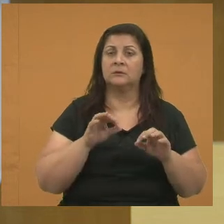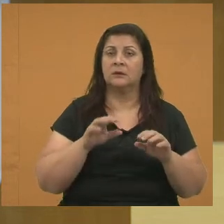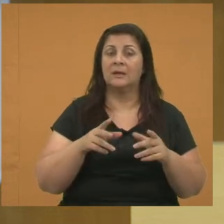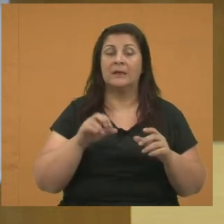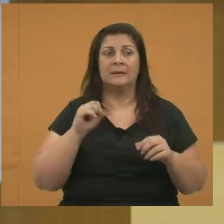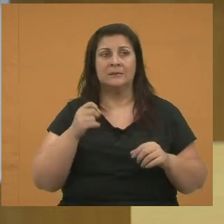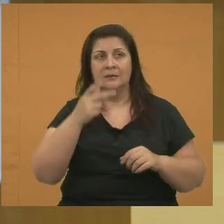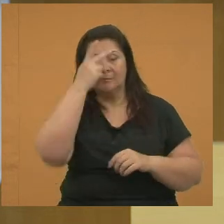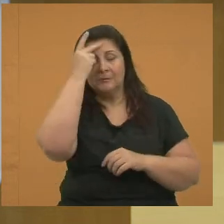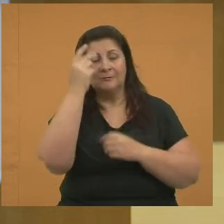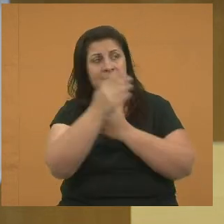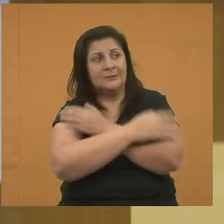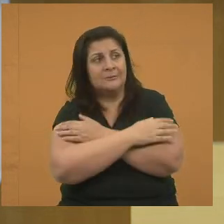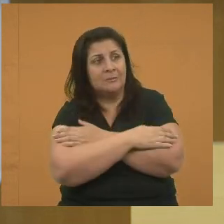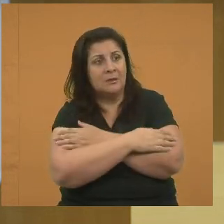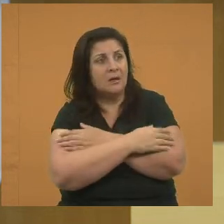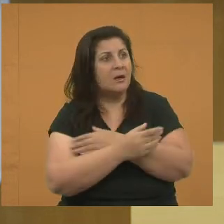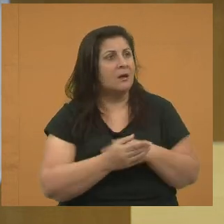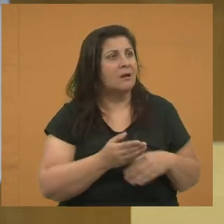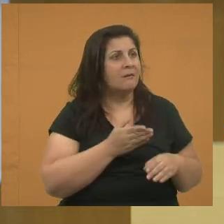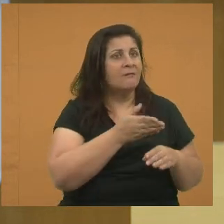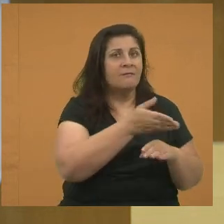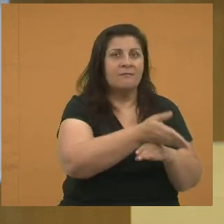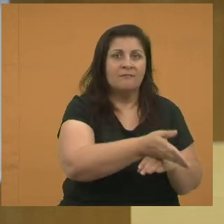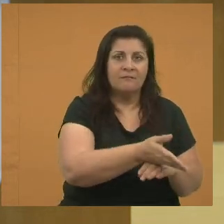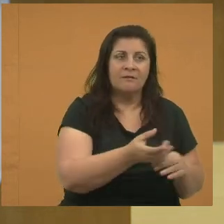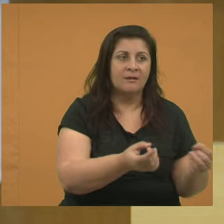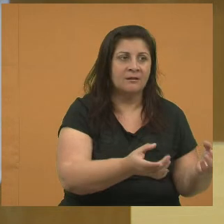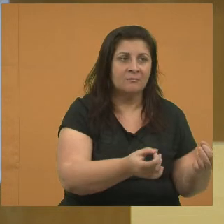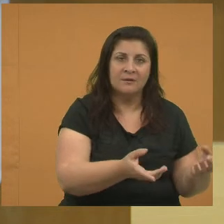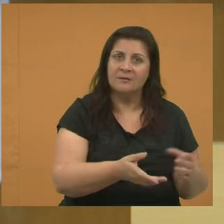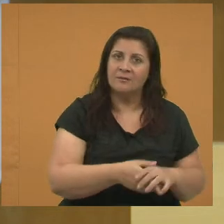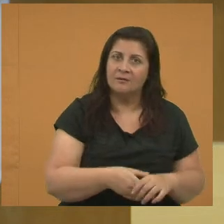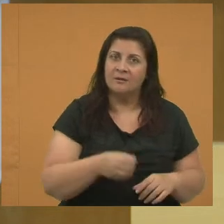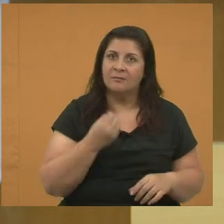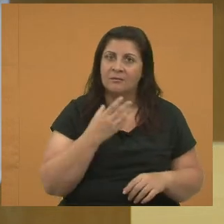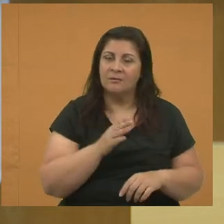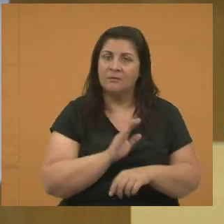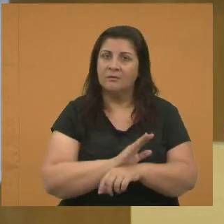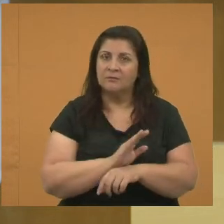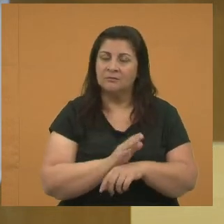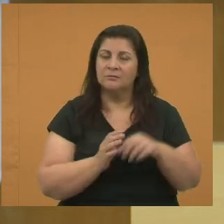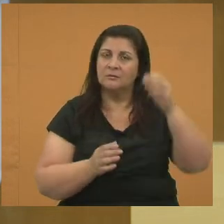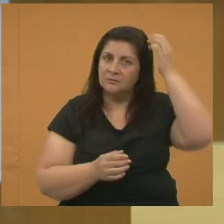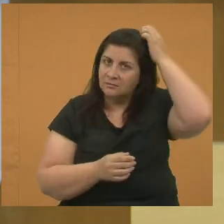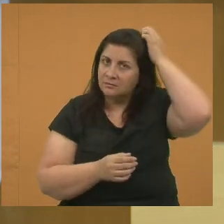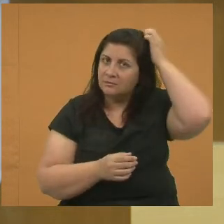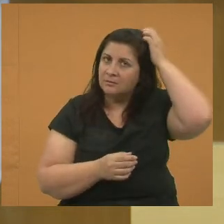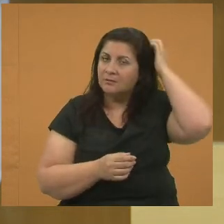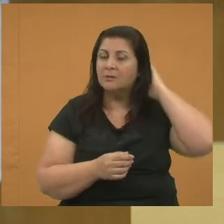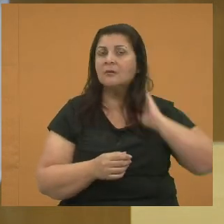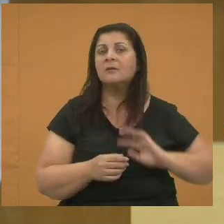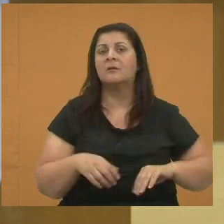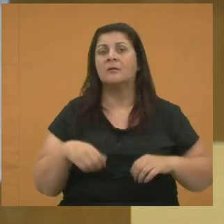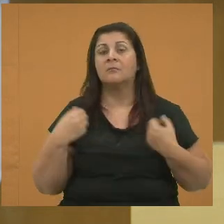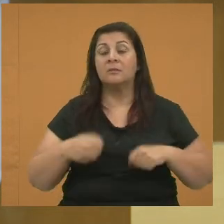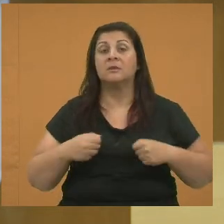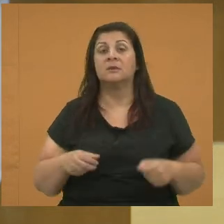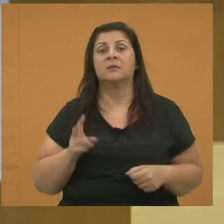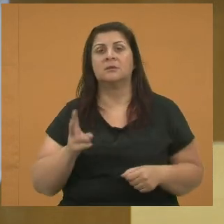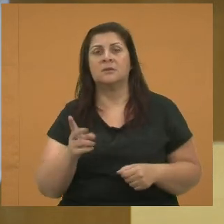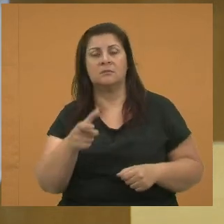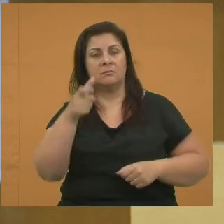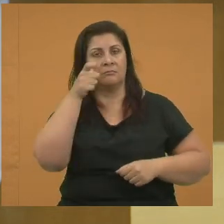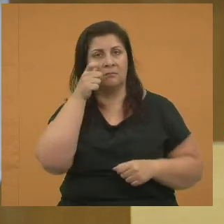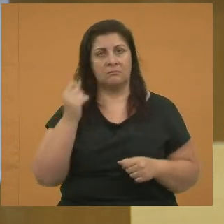desempregado, mas também é mantenedor dos empregados. Então, aqui a gente tem que cada vez mais